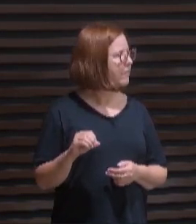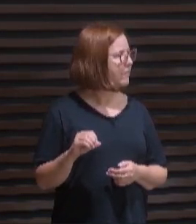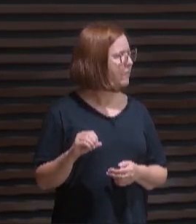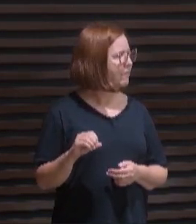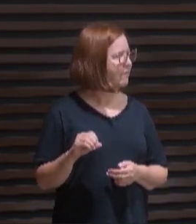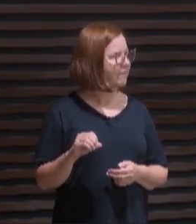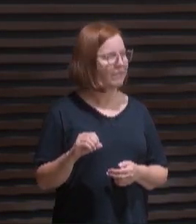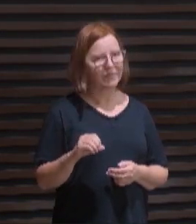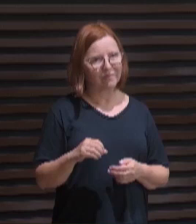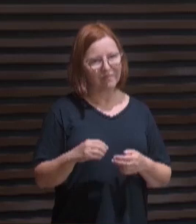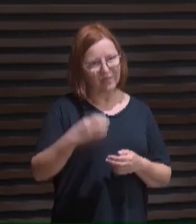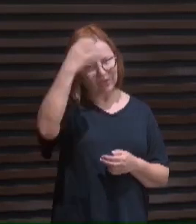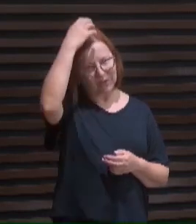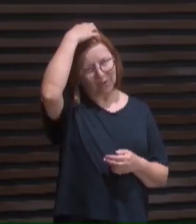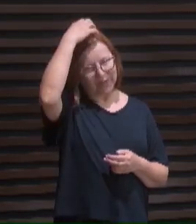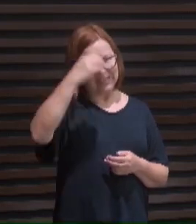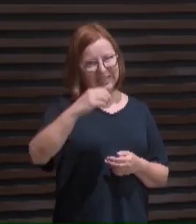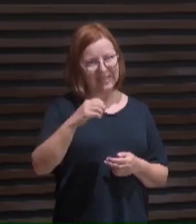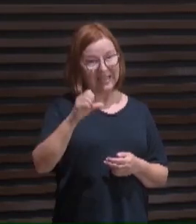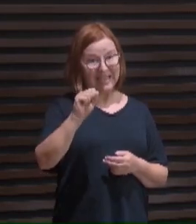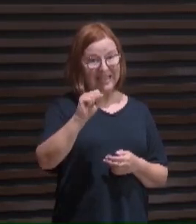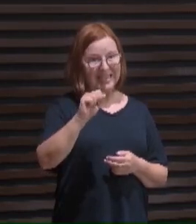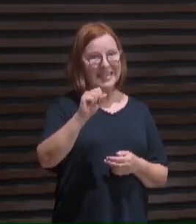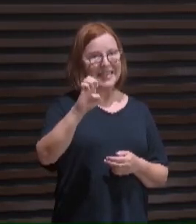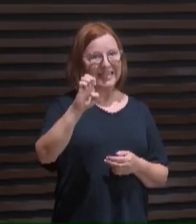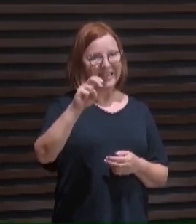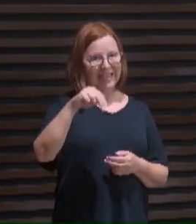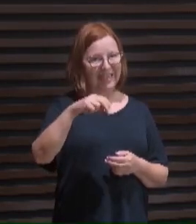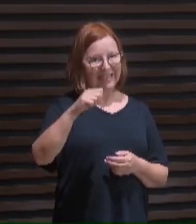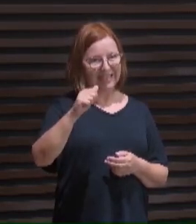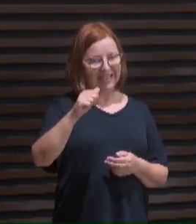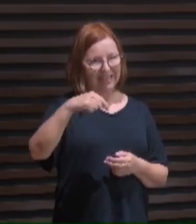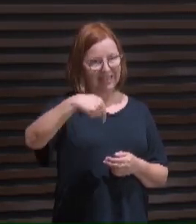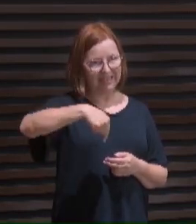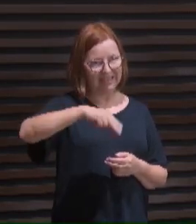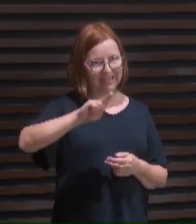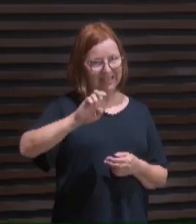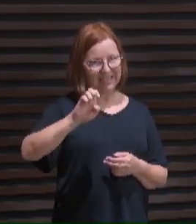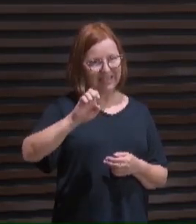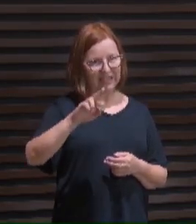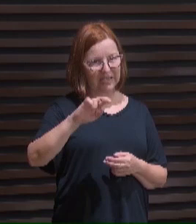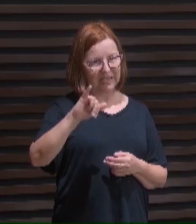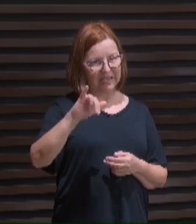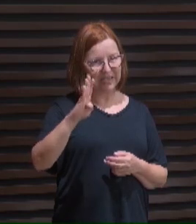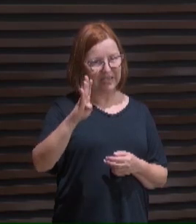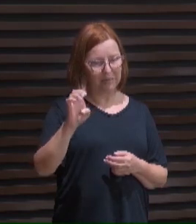Senaqueribe, que foi um reino muito forte, e ele